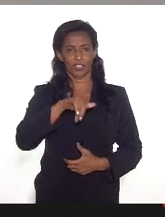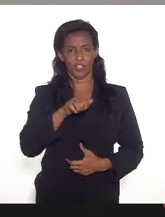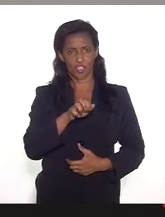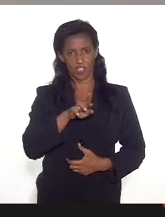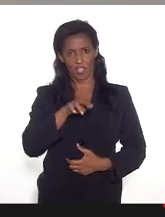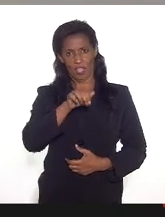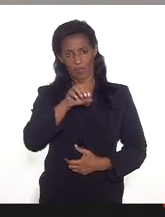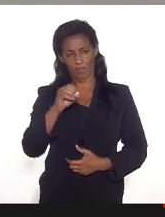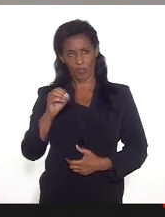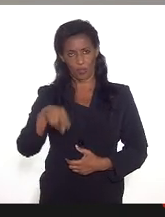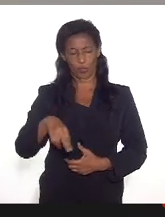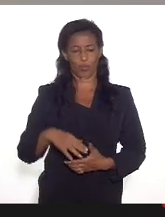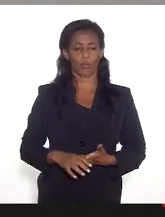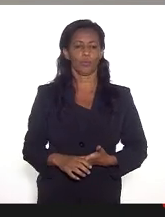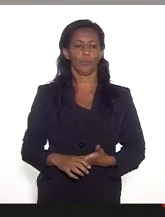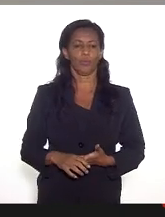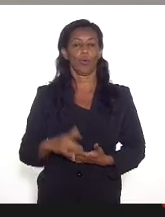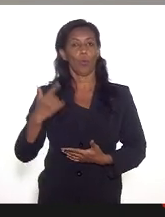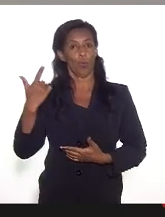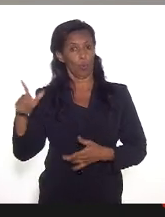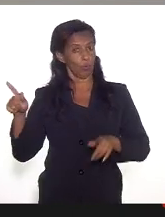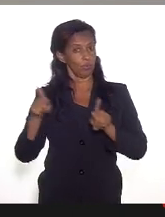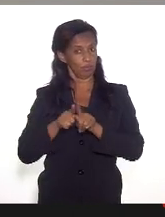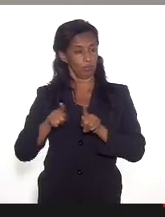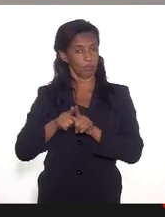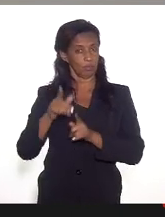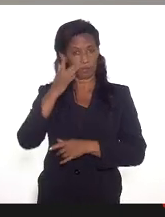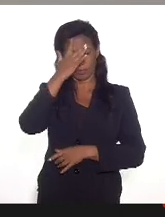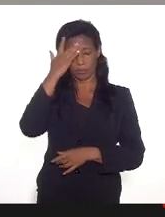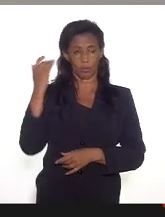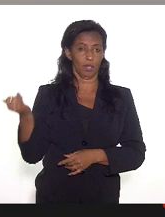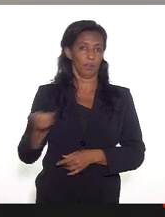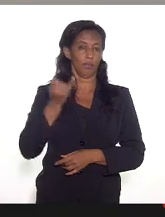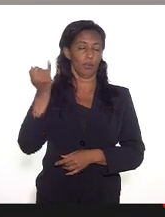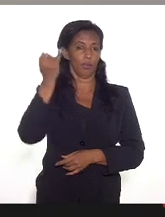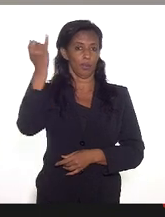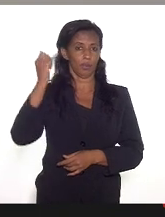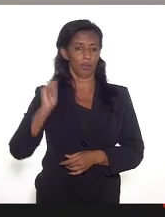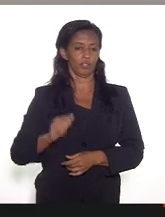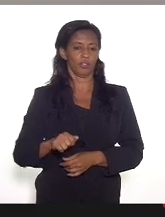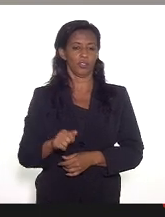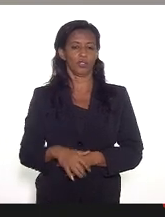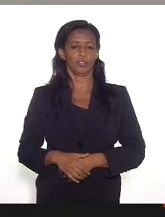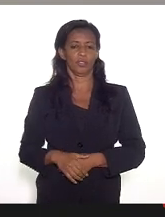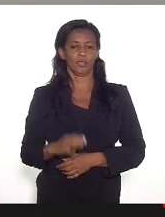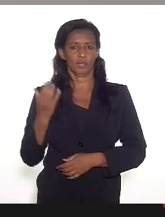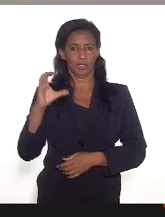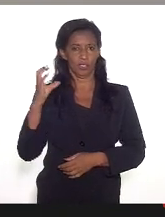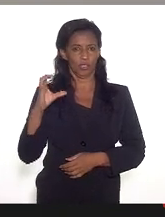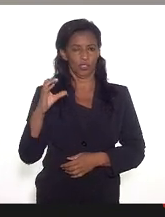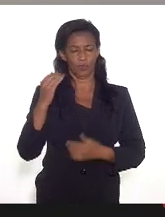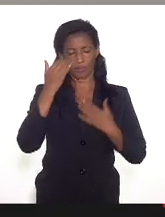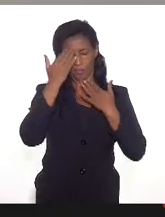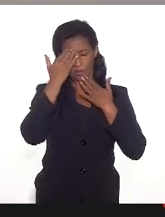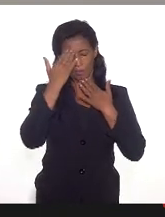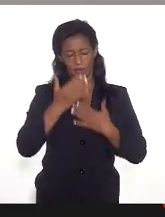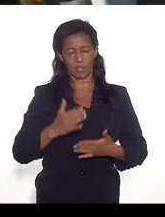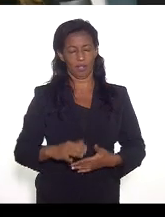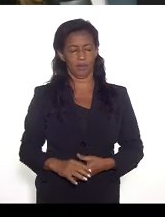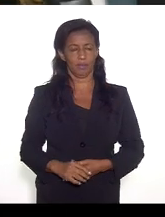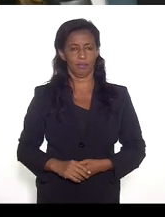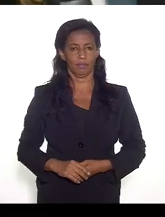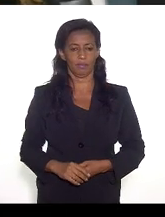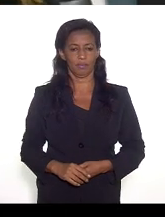Manhães, o reitor do IFE, outro interlocutor constante aqui na Assembleia da Comunidade Científica do Rio de Janeiro. Obrigado, professor.